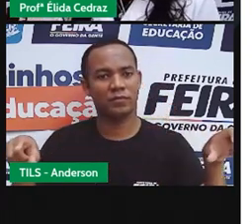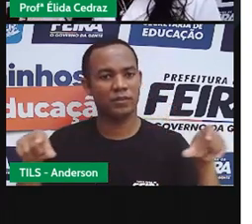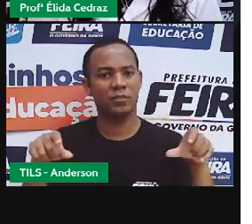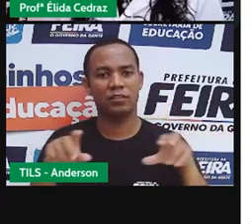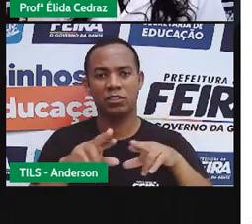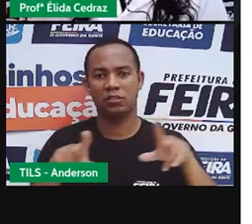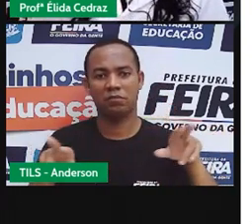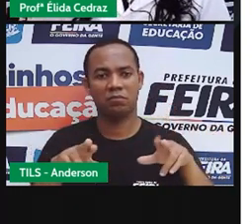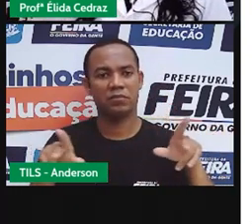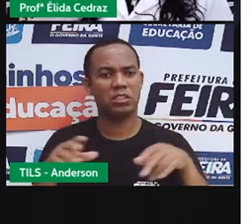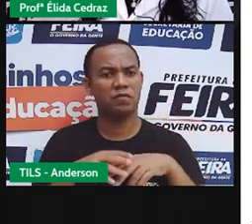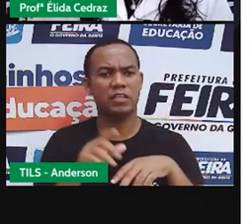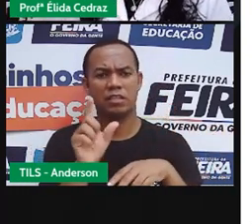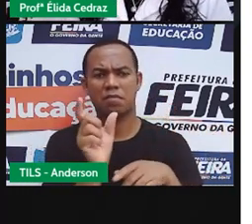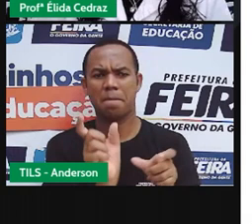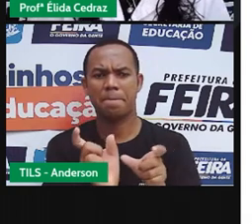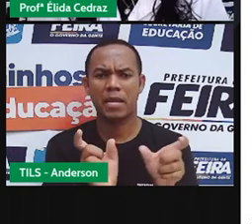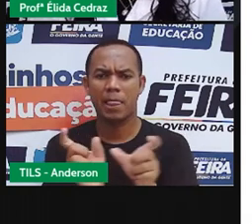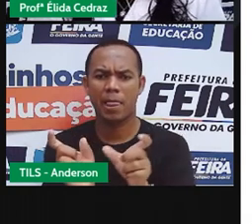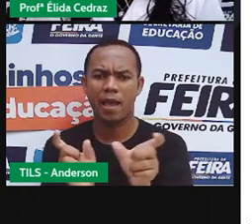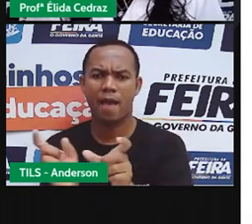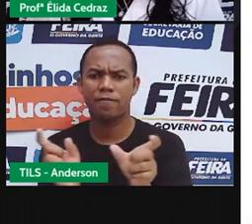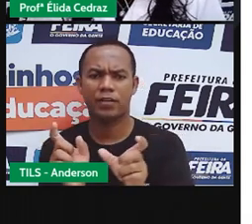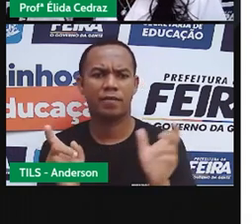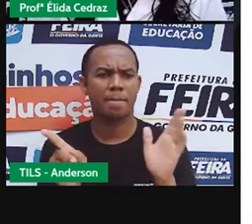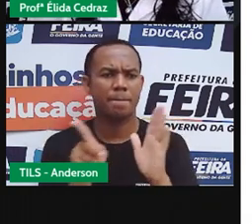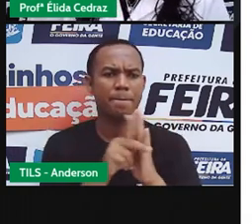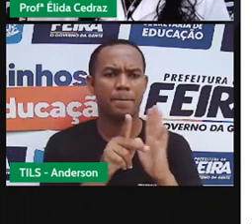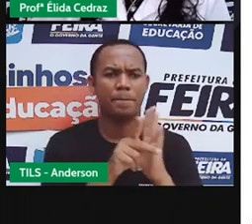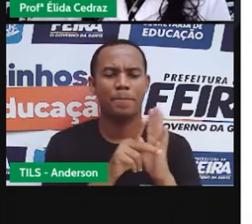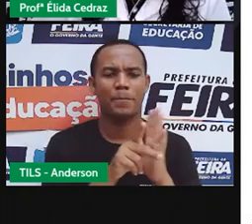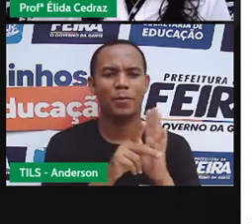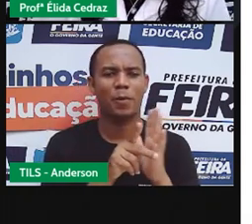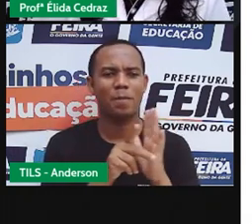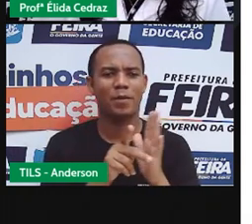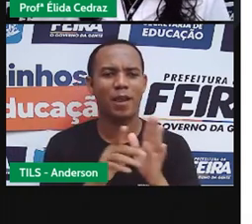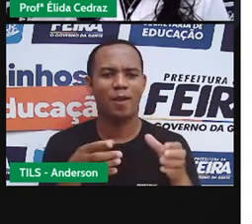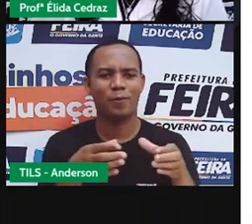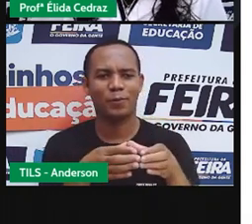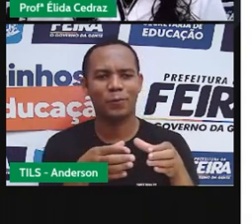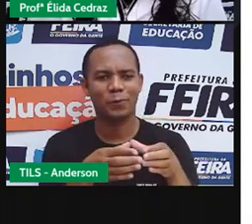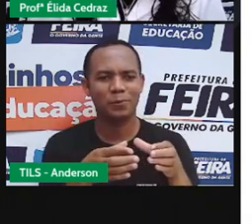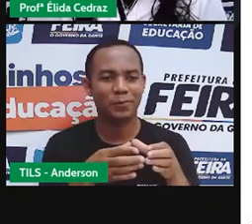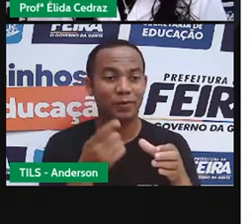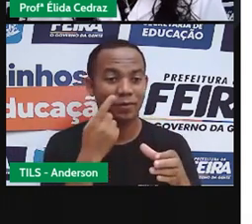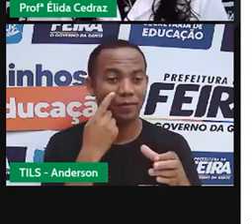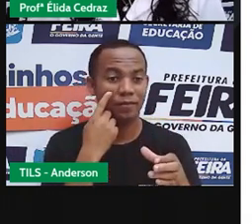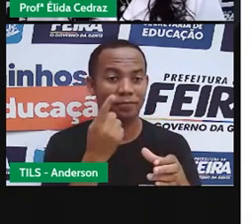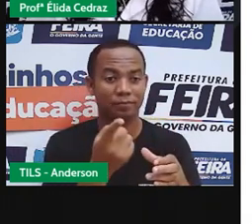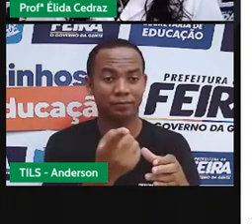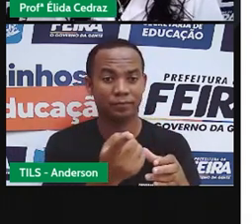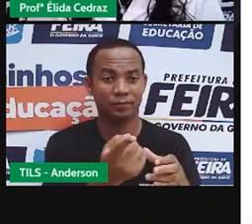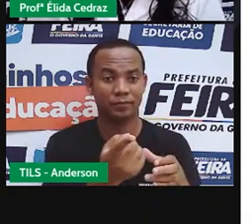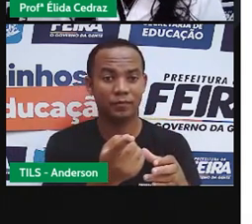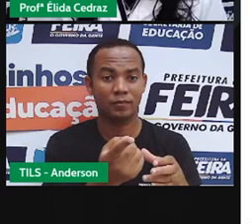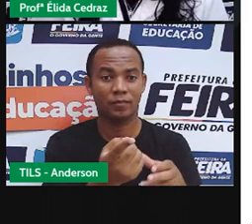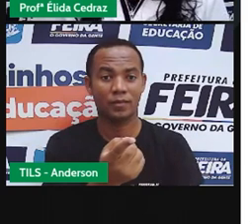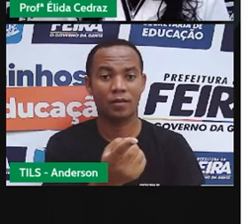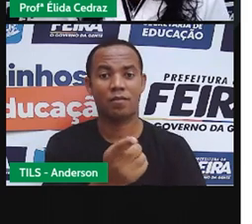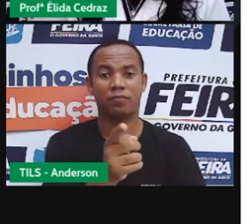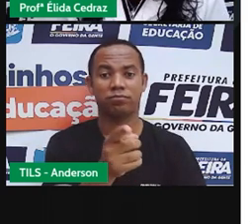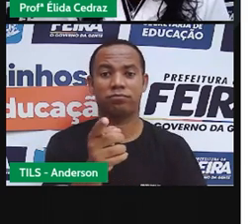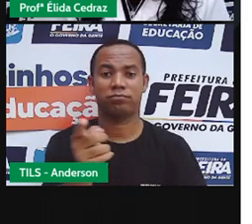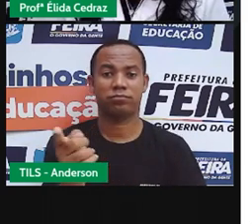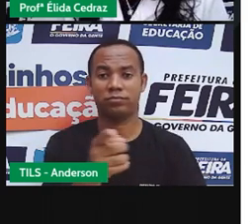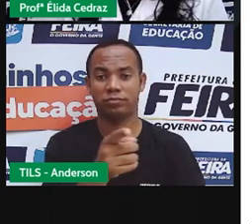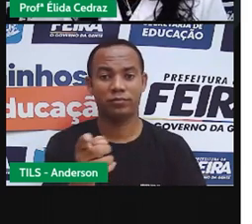aracaju, araguaia, araponga, araçá, arara, caatinga,